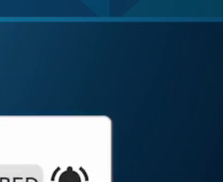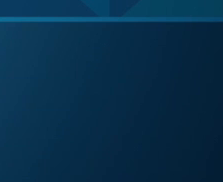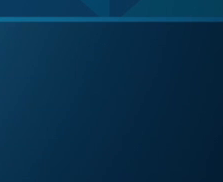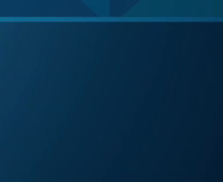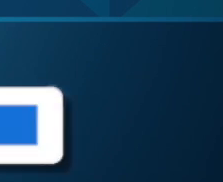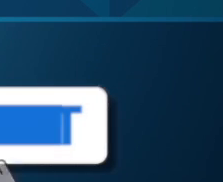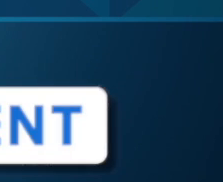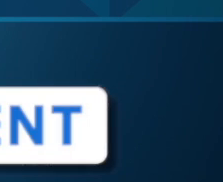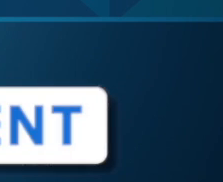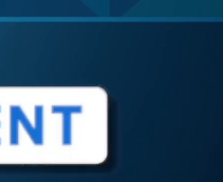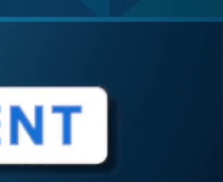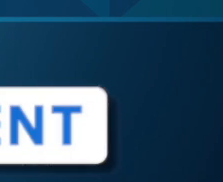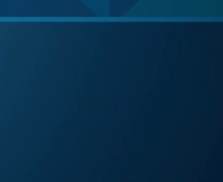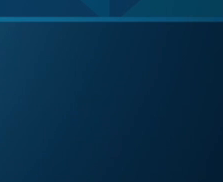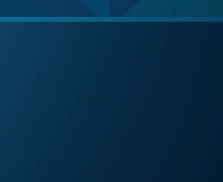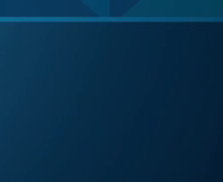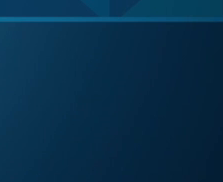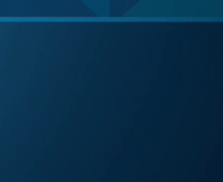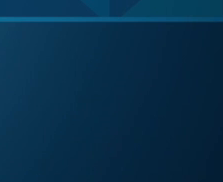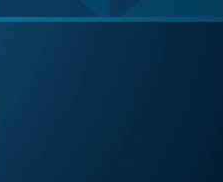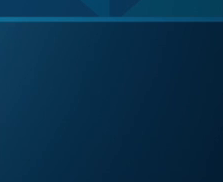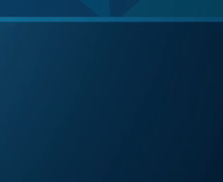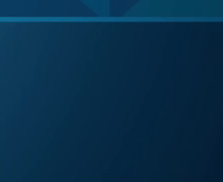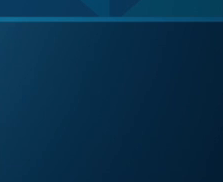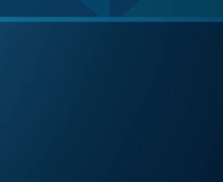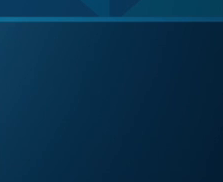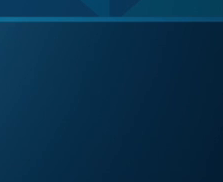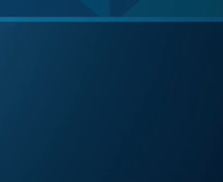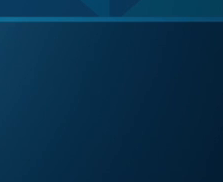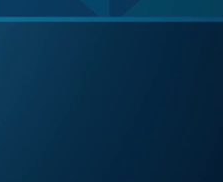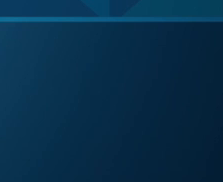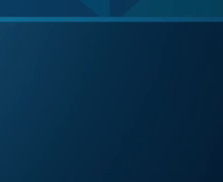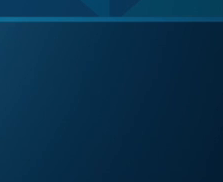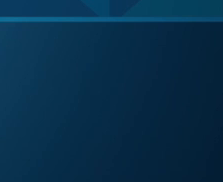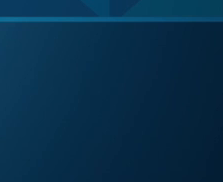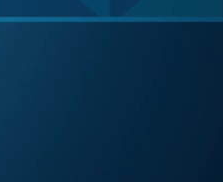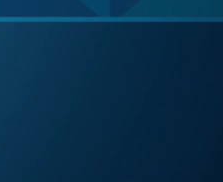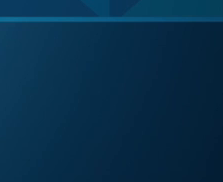notificação. Fo comentário no fahetutang ba media social siraseluk.